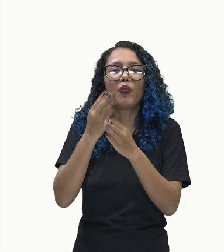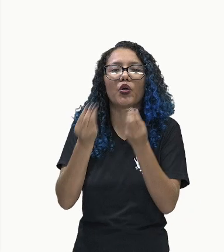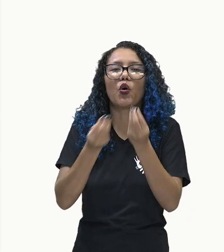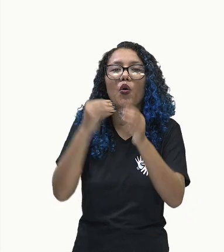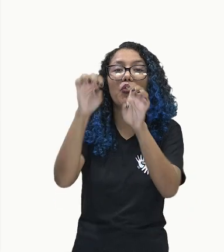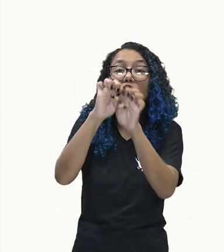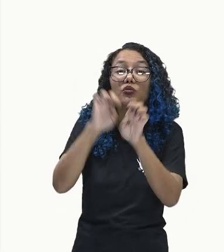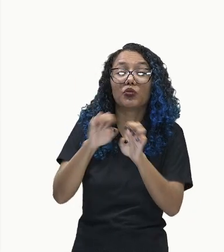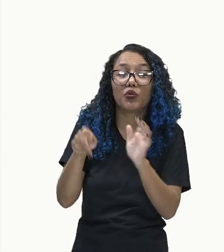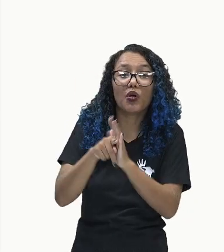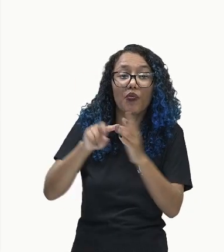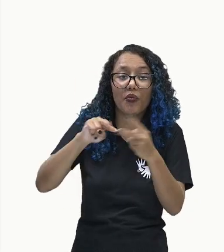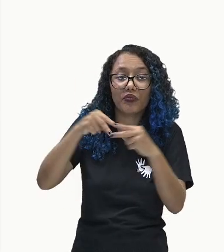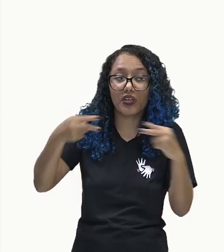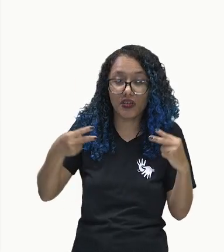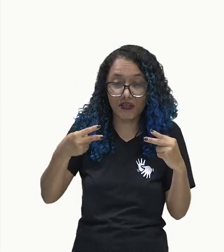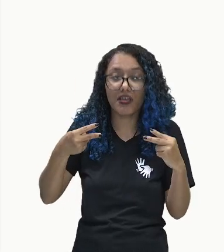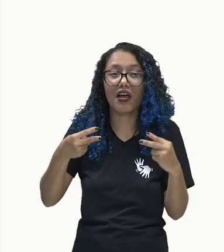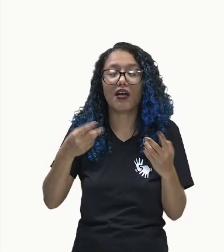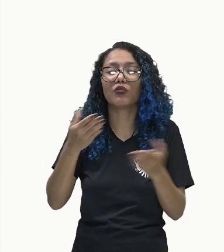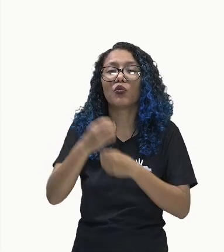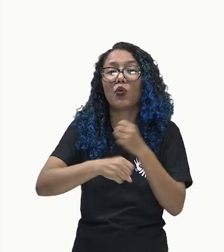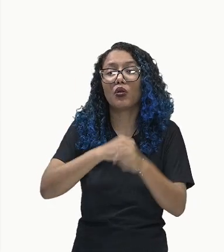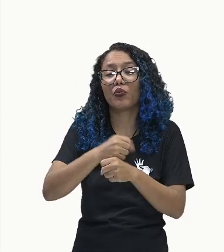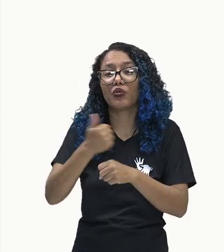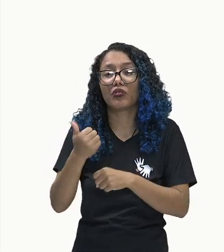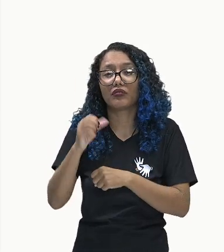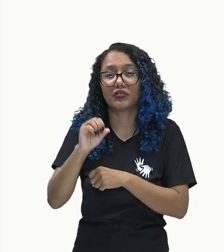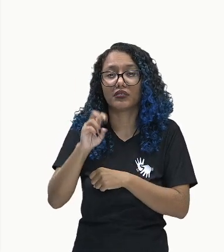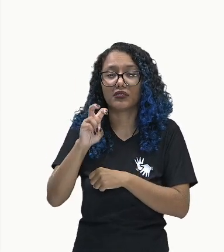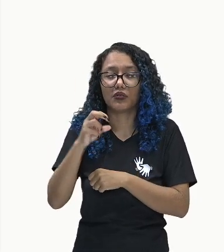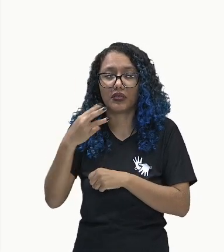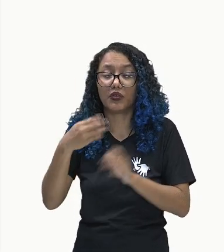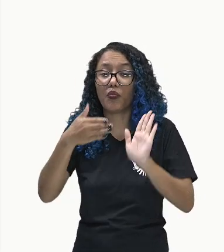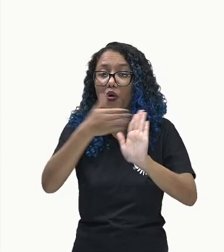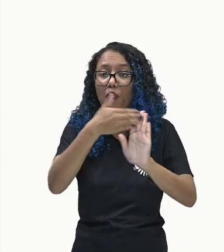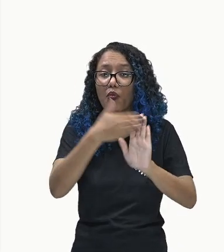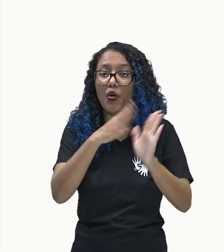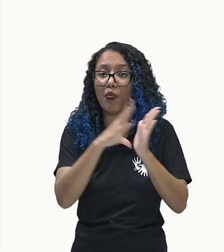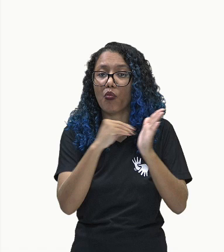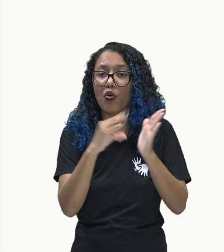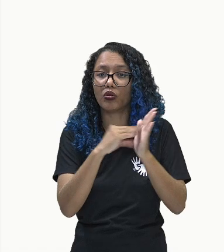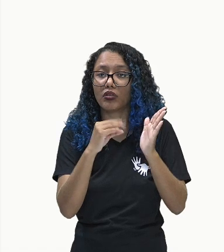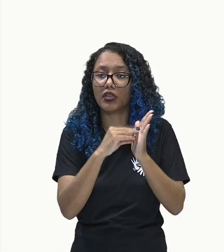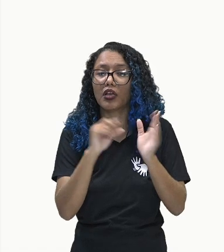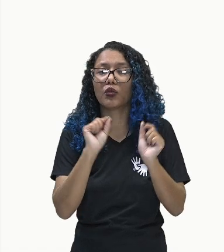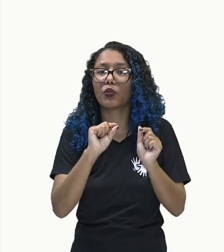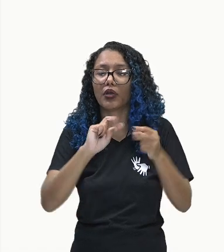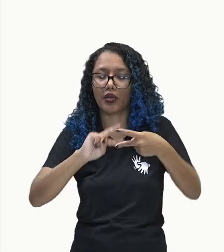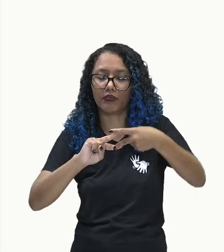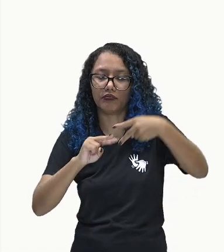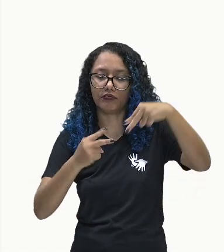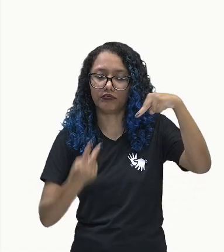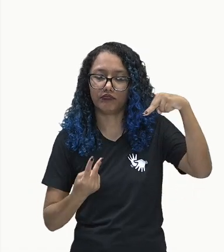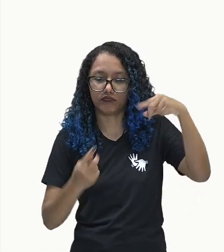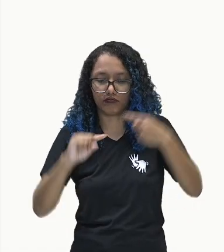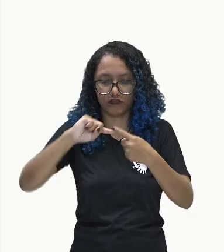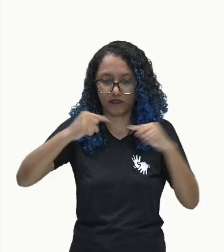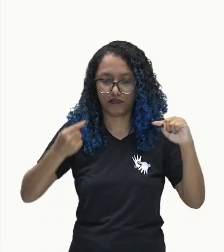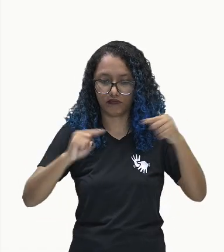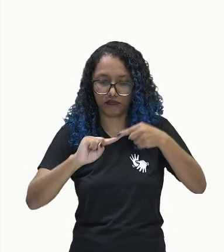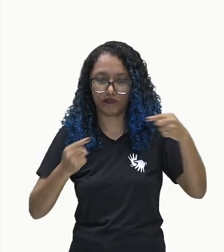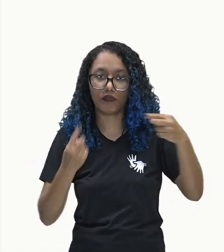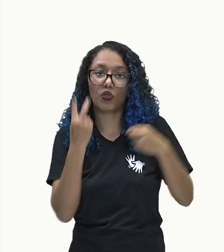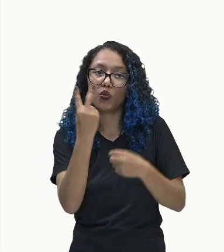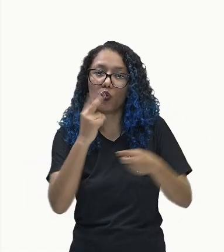1953. E aí eles propõem um modelo de dupla hélice, que é a estrutura do DNA formada por duas fitas. E